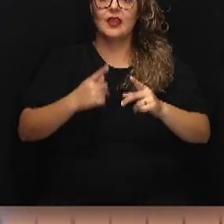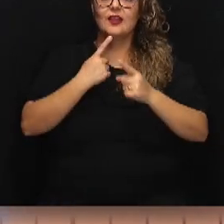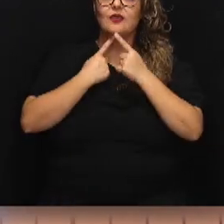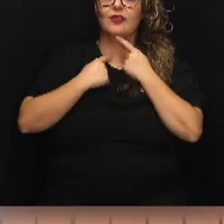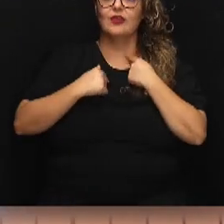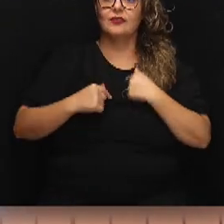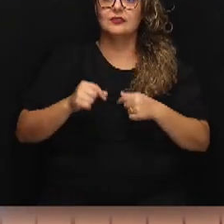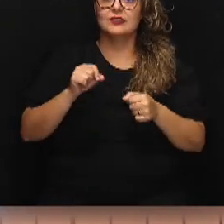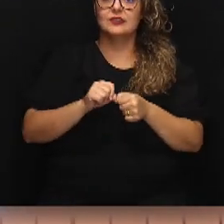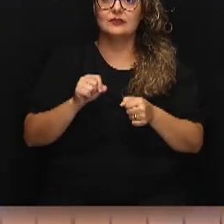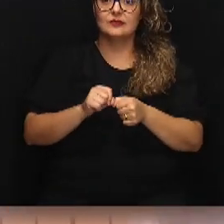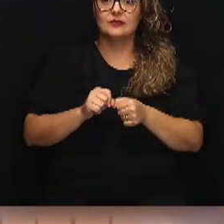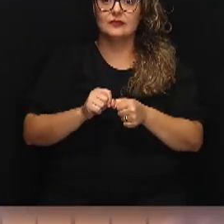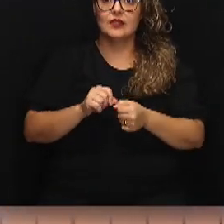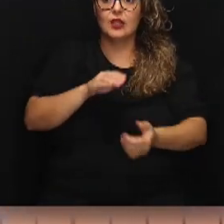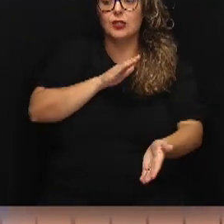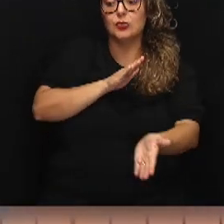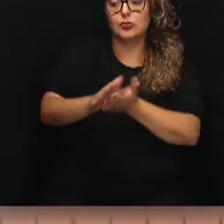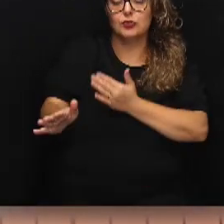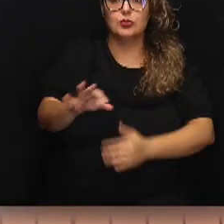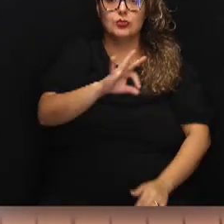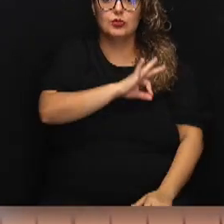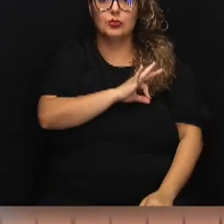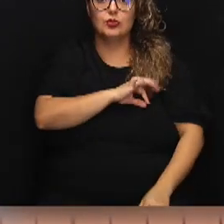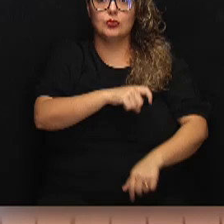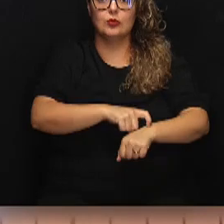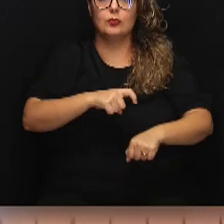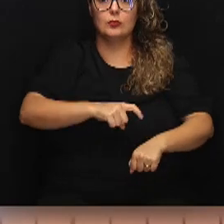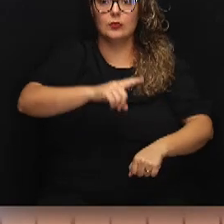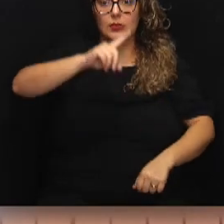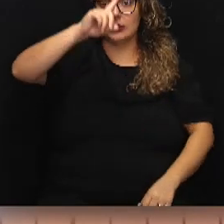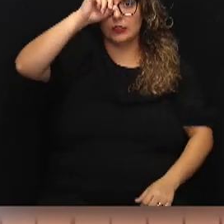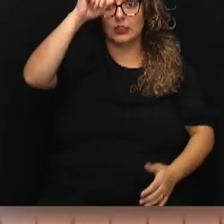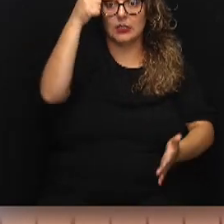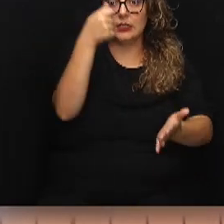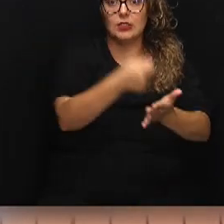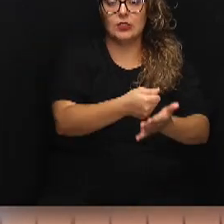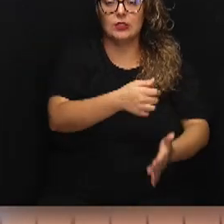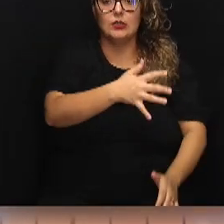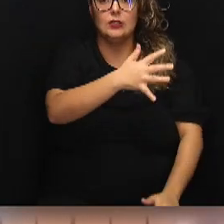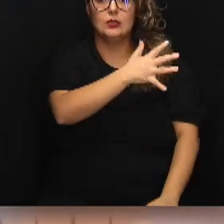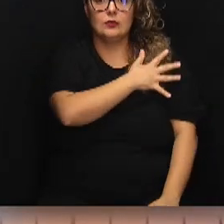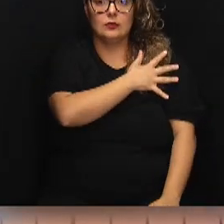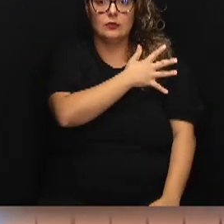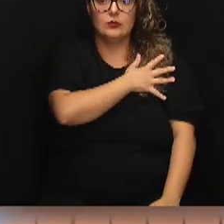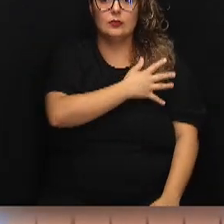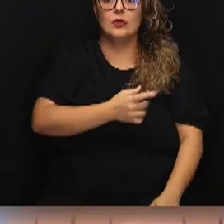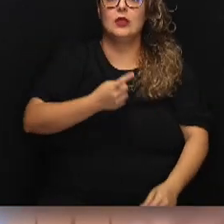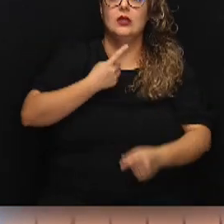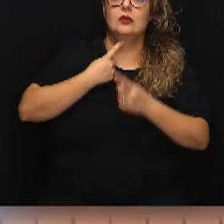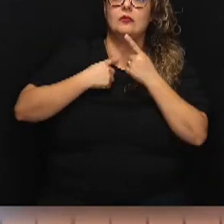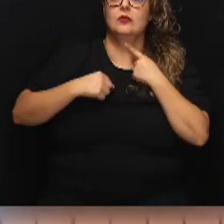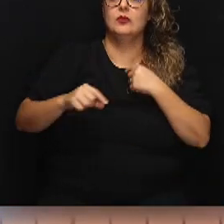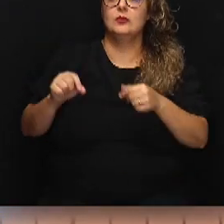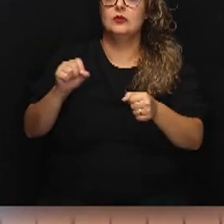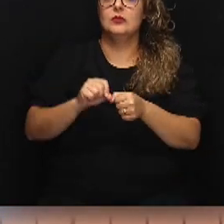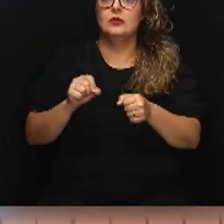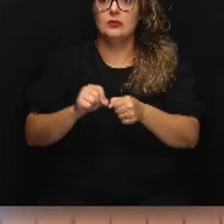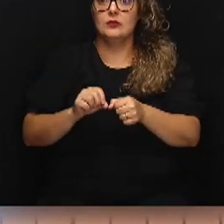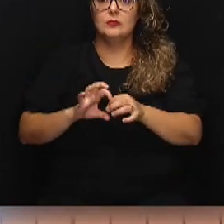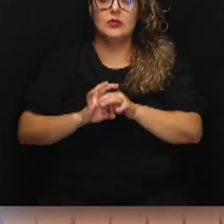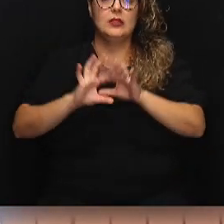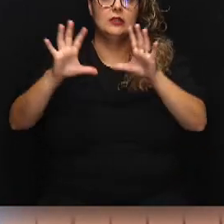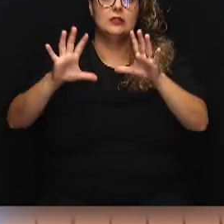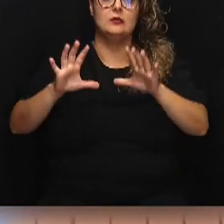que me fez correr da polícia durante a ditadura militar. é a mesma vontade que me fez lutar pela liberdade,